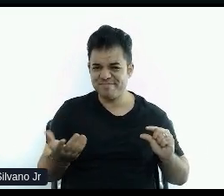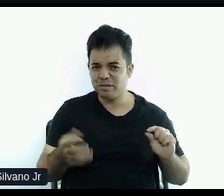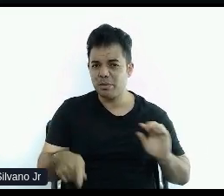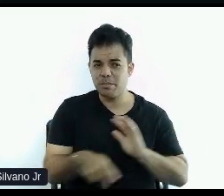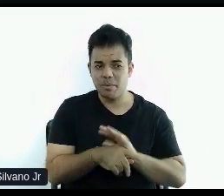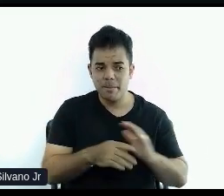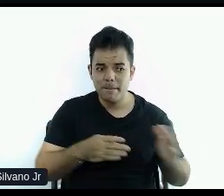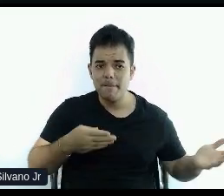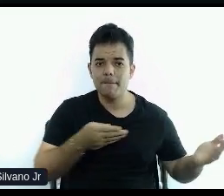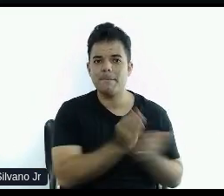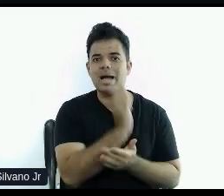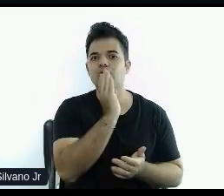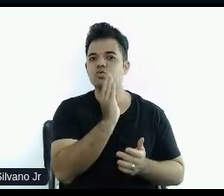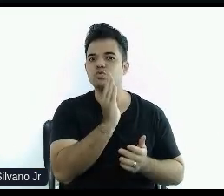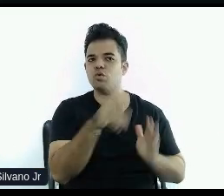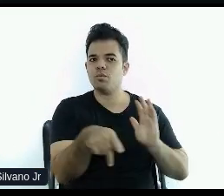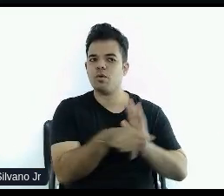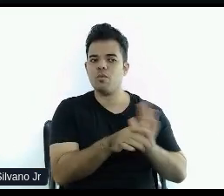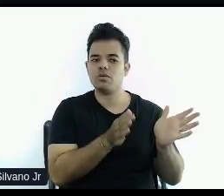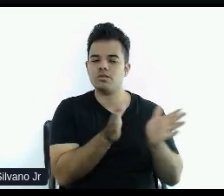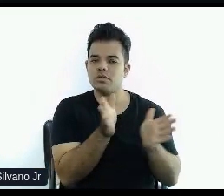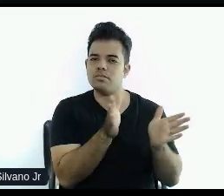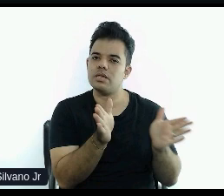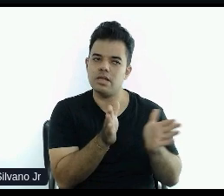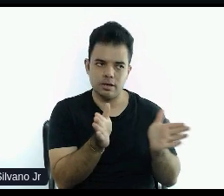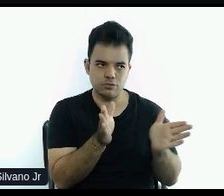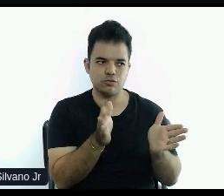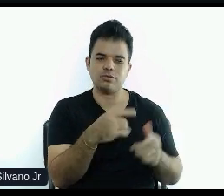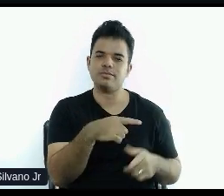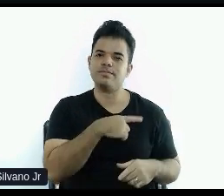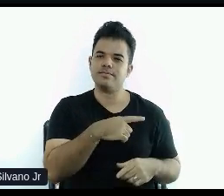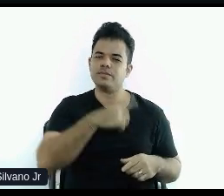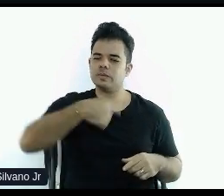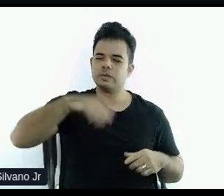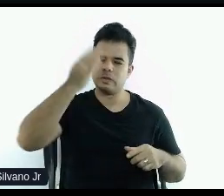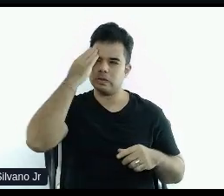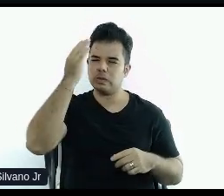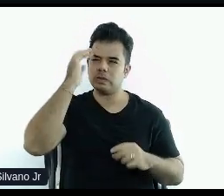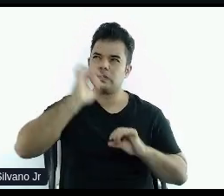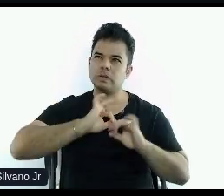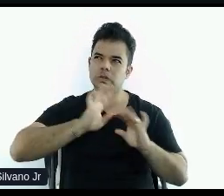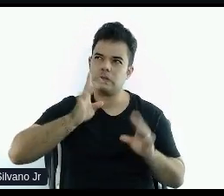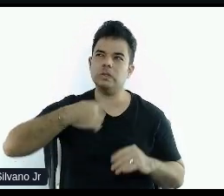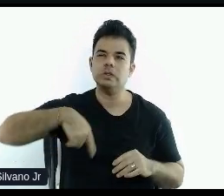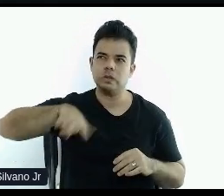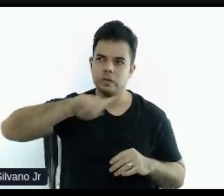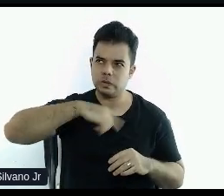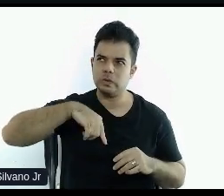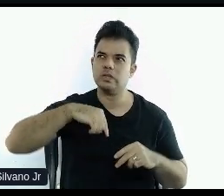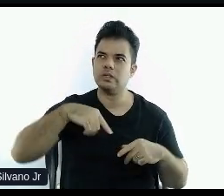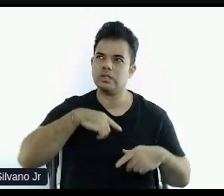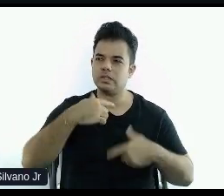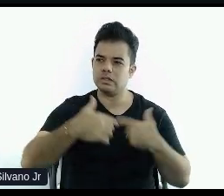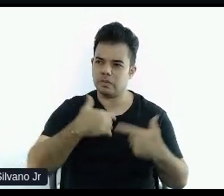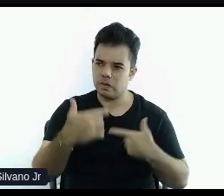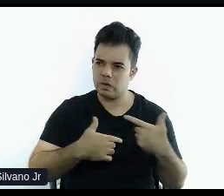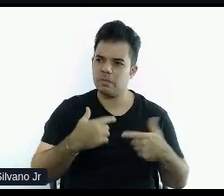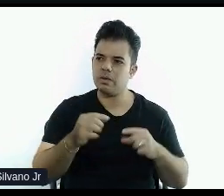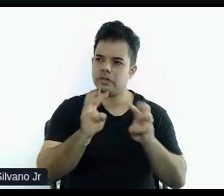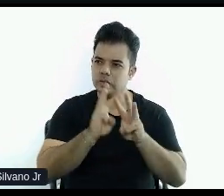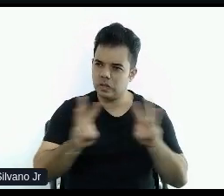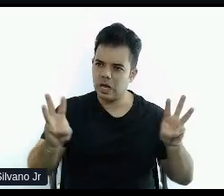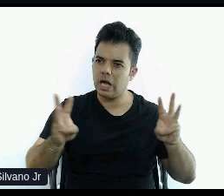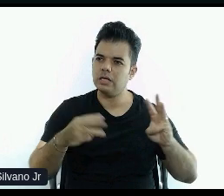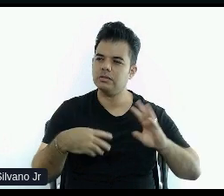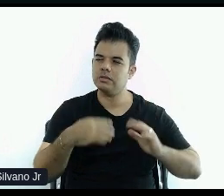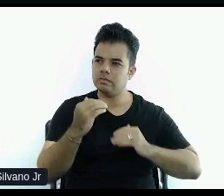nos requisitos mínimos de acessibilidade, a gente entende que a nossa aplicação, os nossos desenvolvimentos